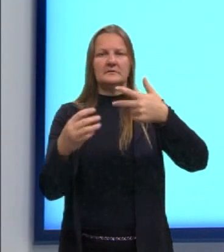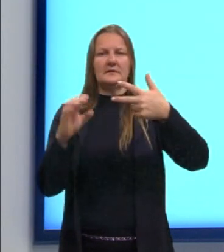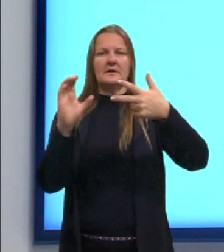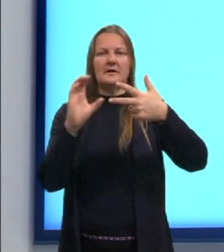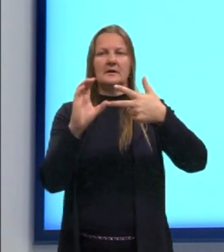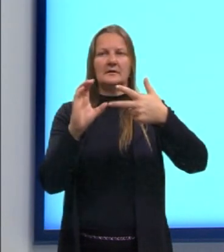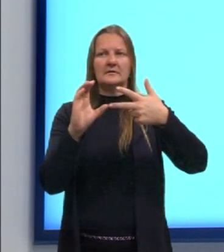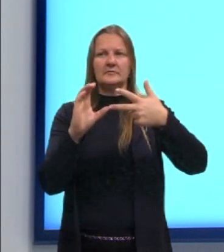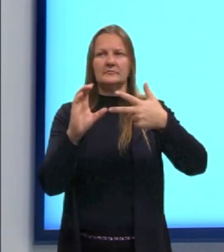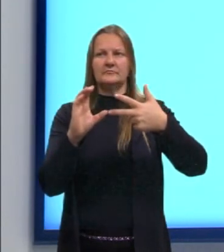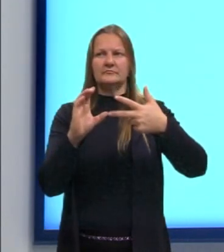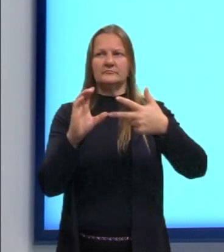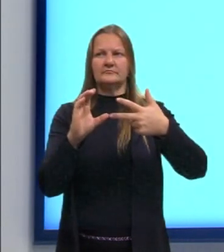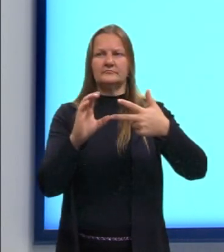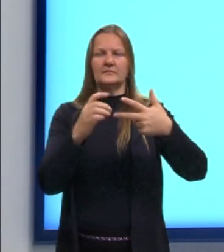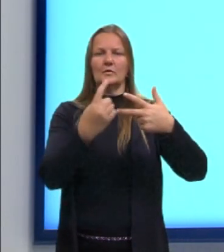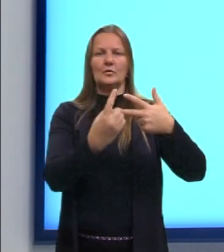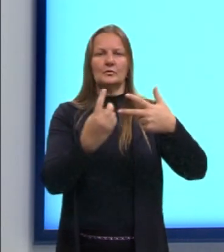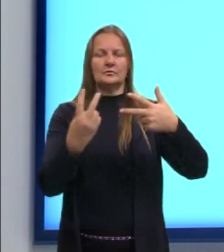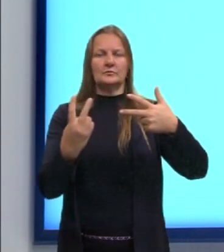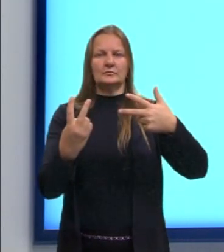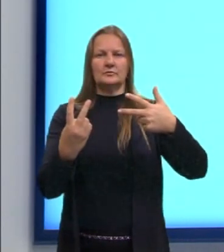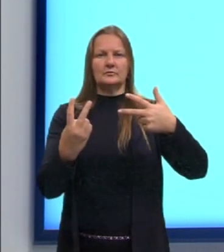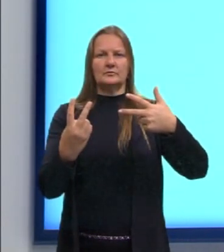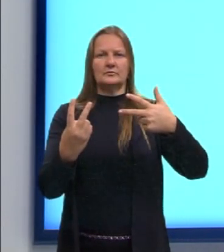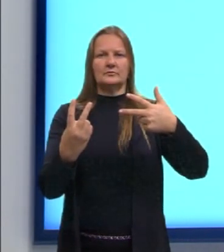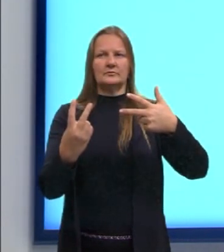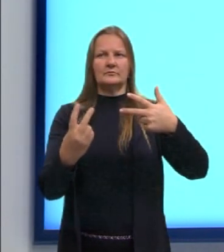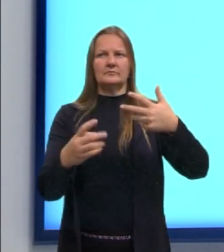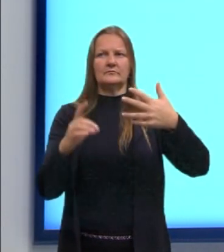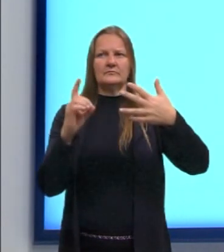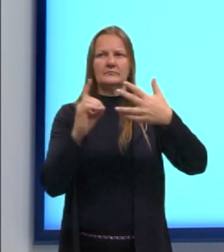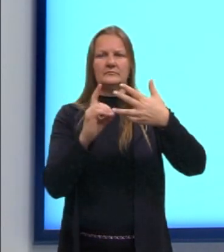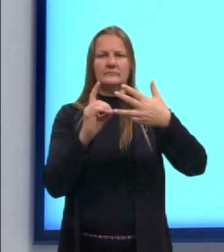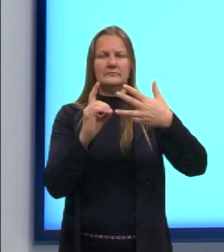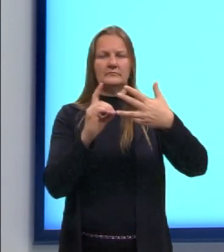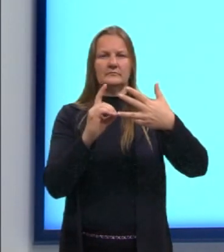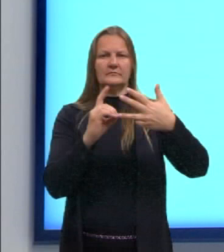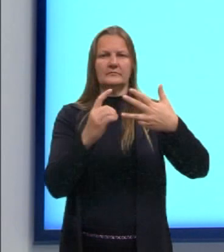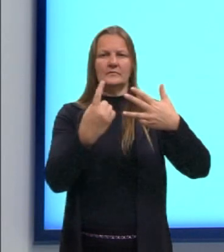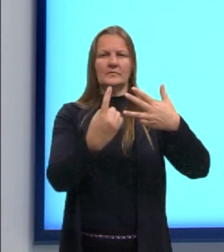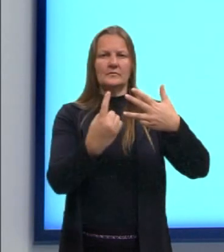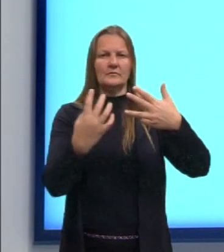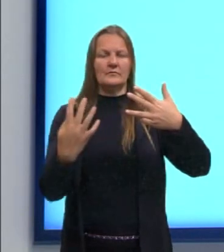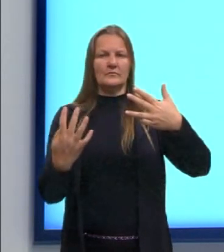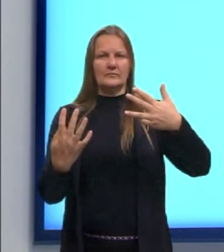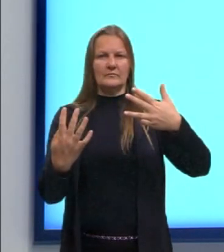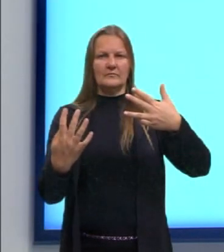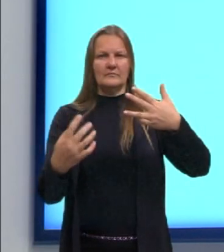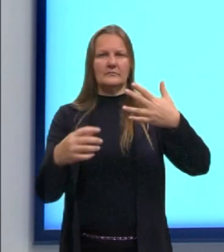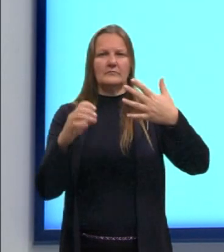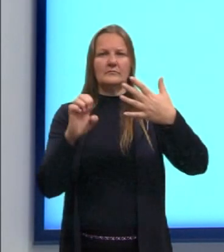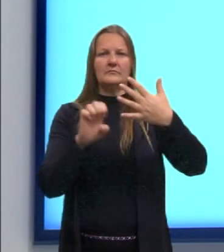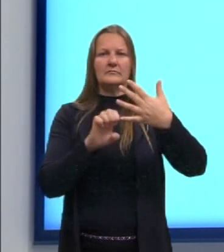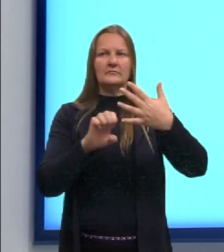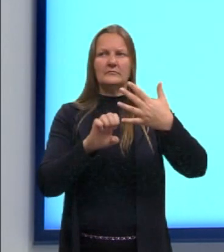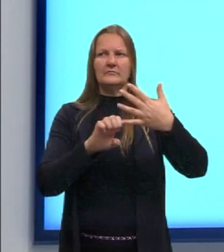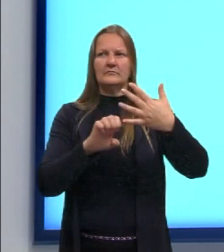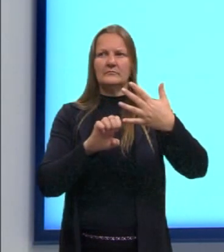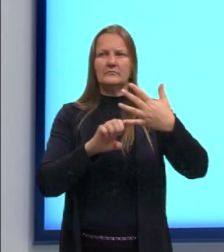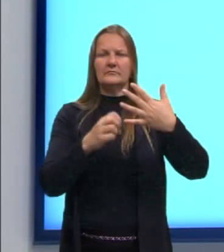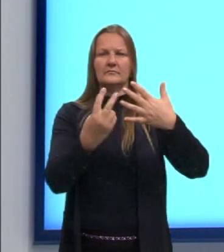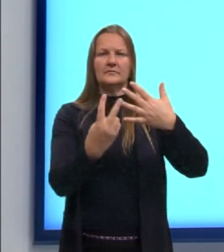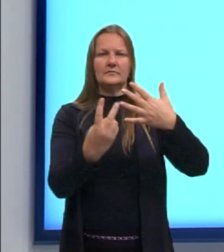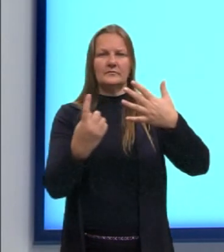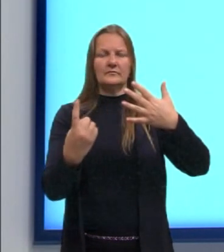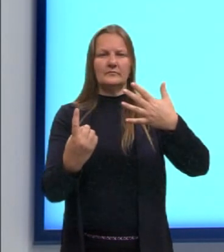3, na letra C, o par 1 e 2, letra D, o par 1 e 4, e a letra